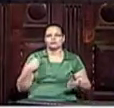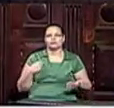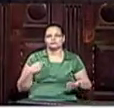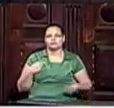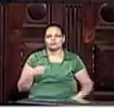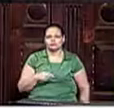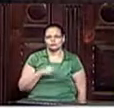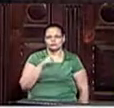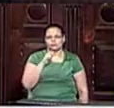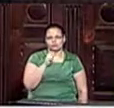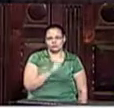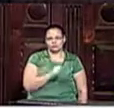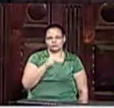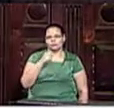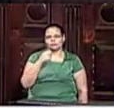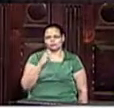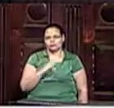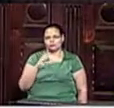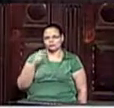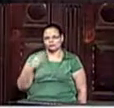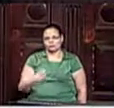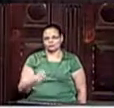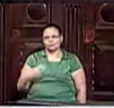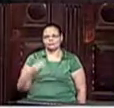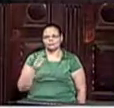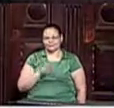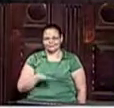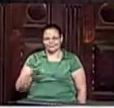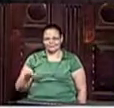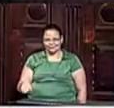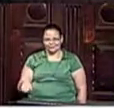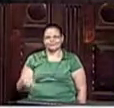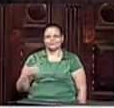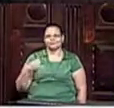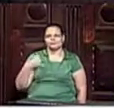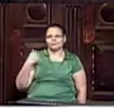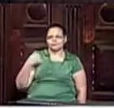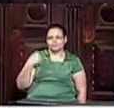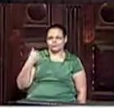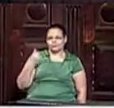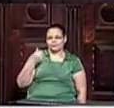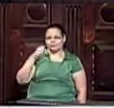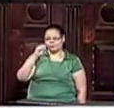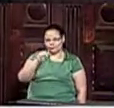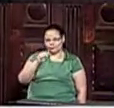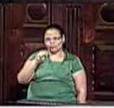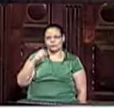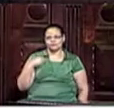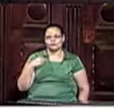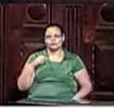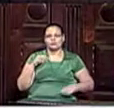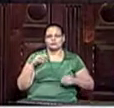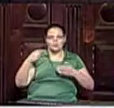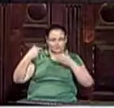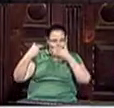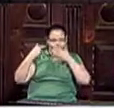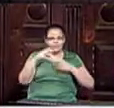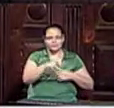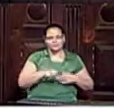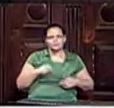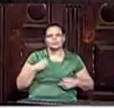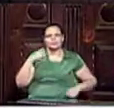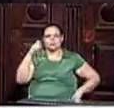Araceli Crespo, uma criança de 8 anos, foi raptada, estuprada e